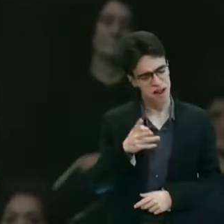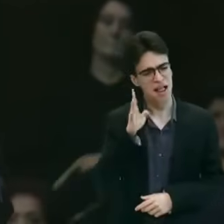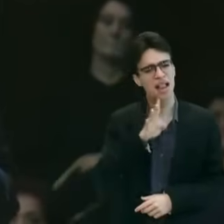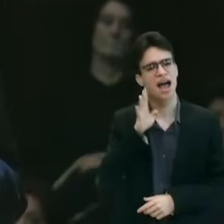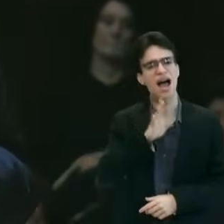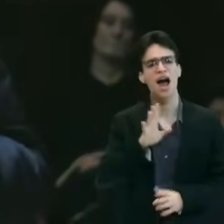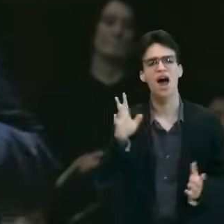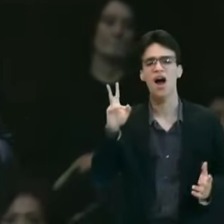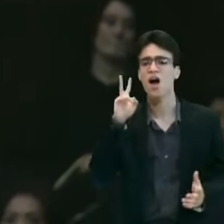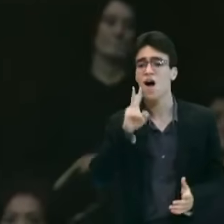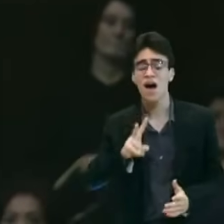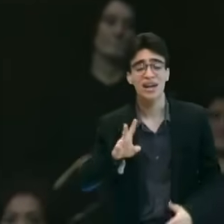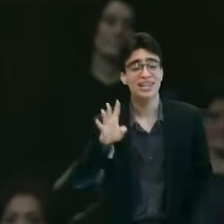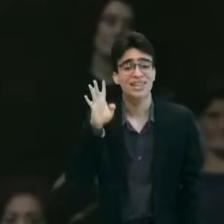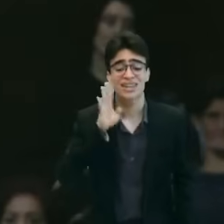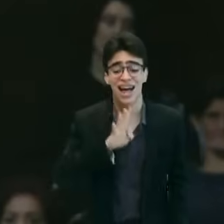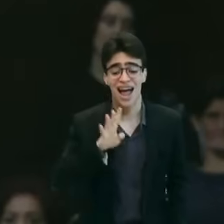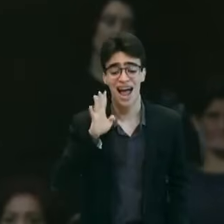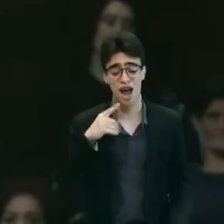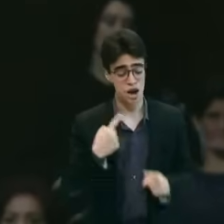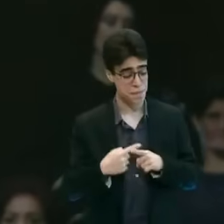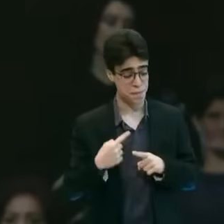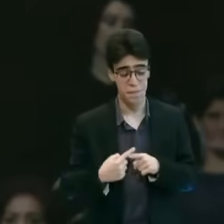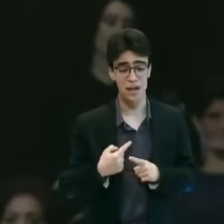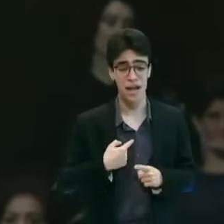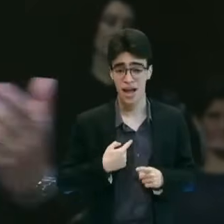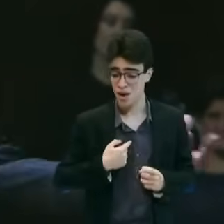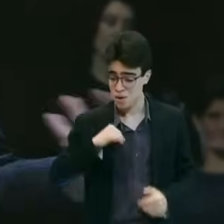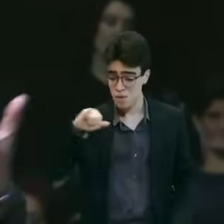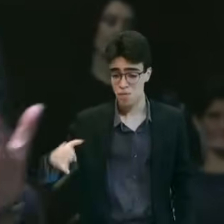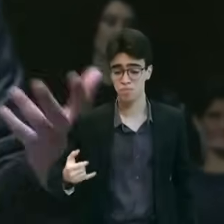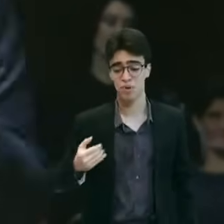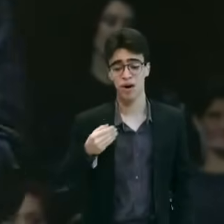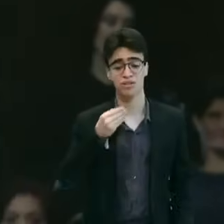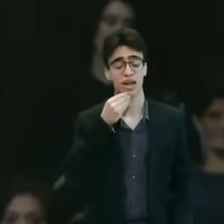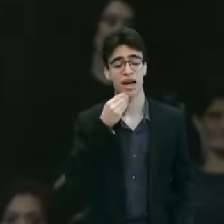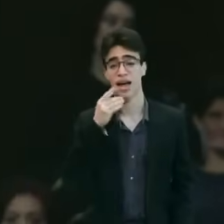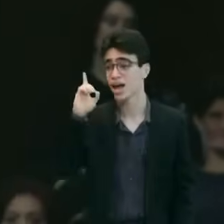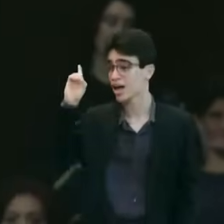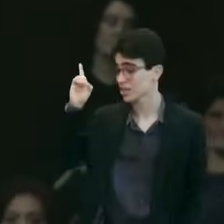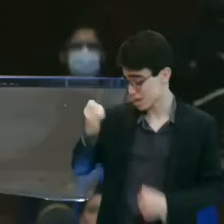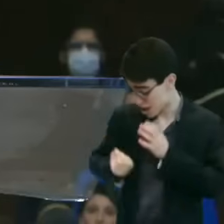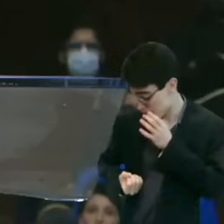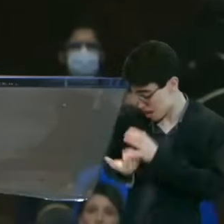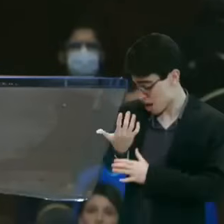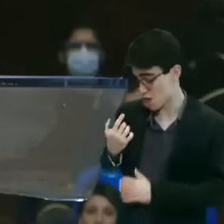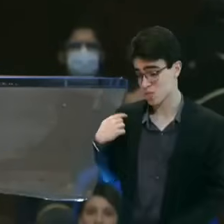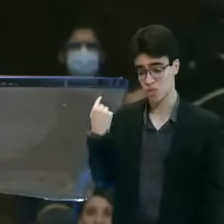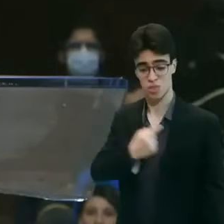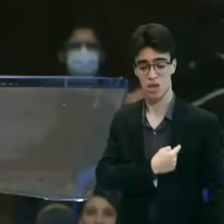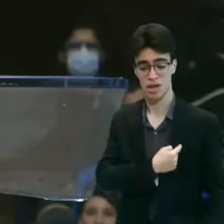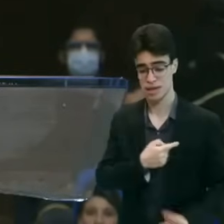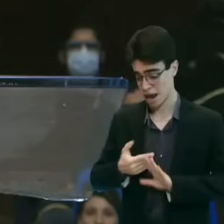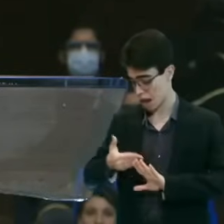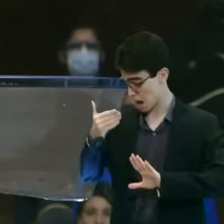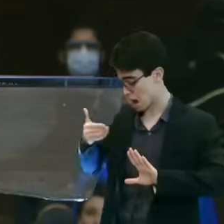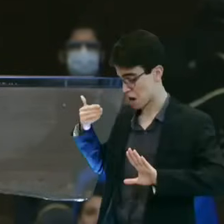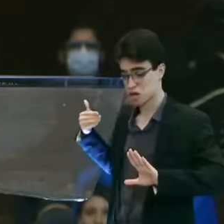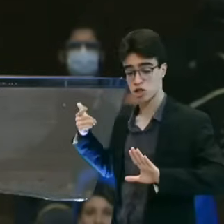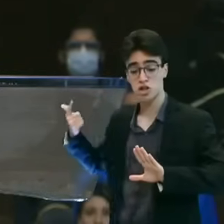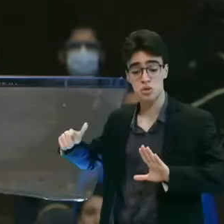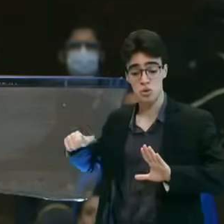que privilégio que eu tive, né? Deus nos fez, não tinha nenhuma descendência,